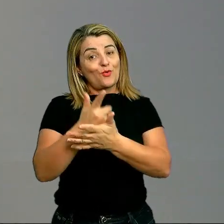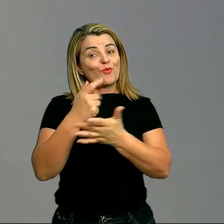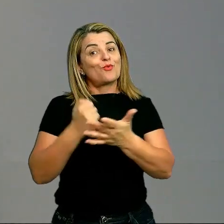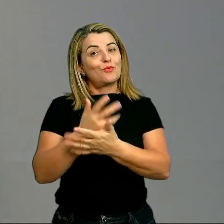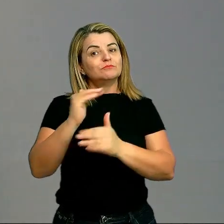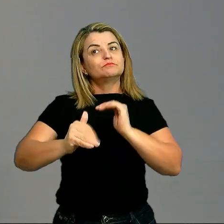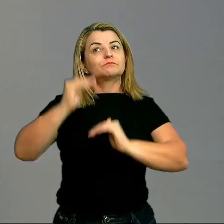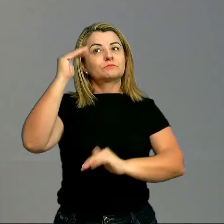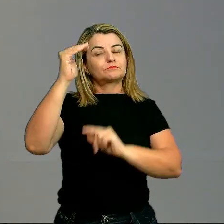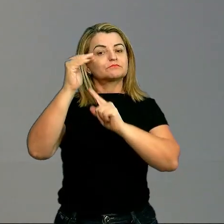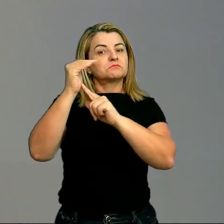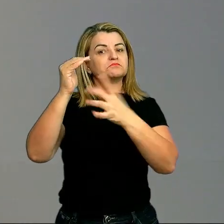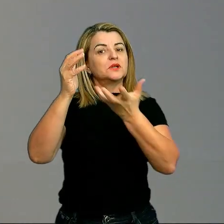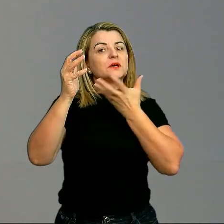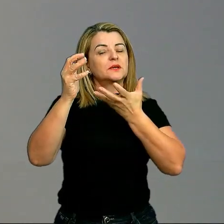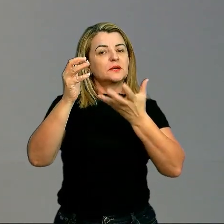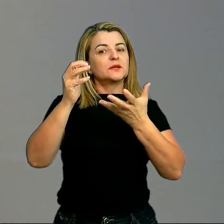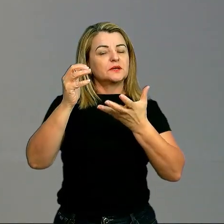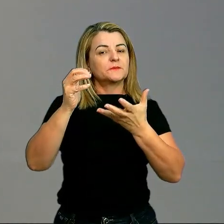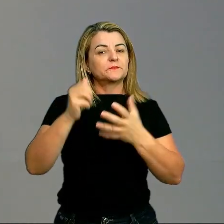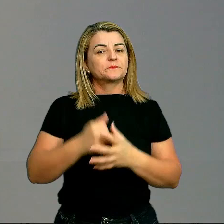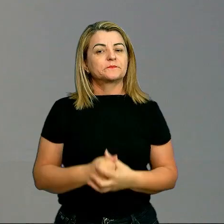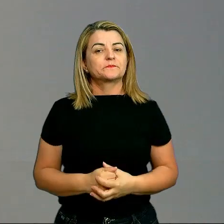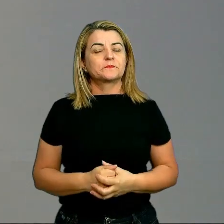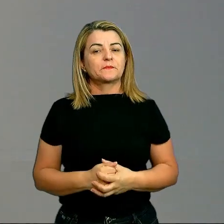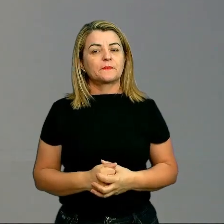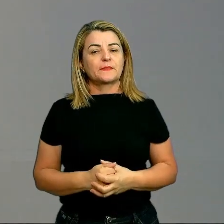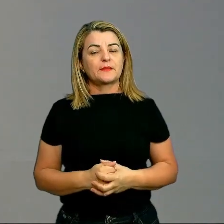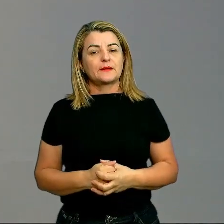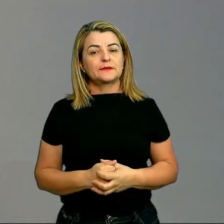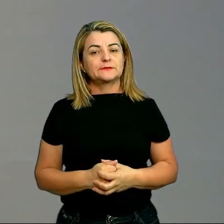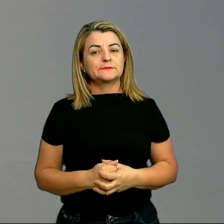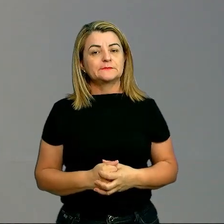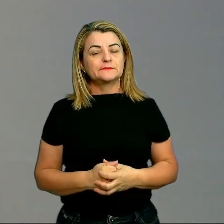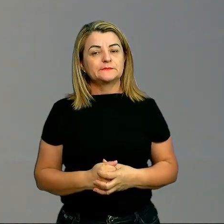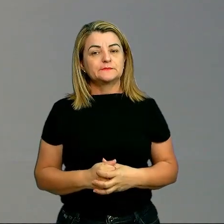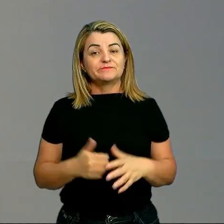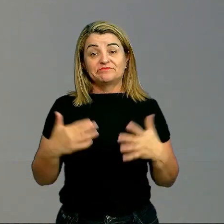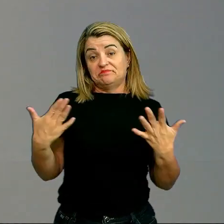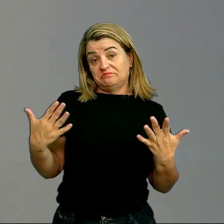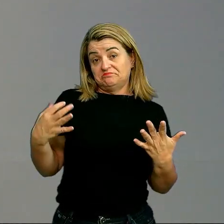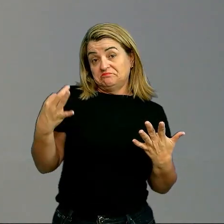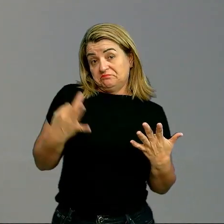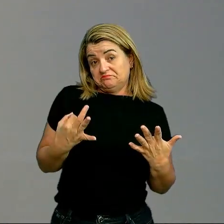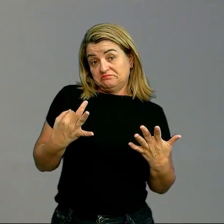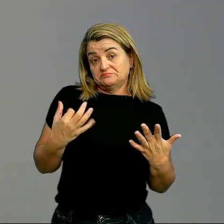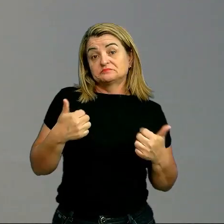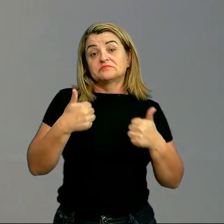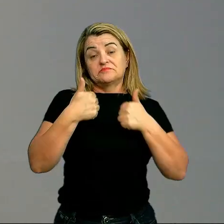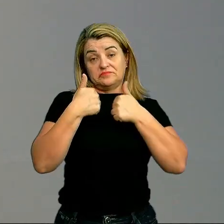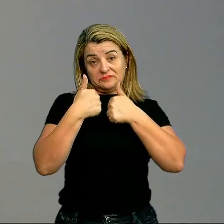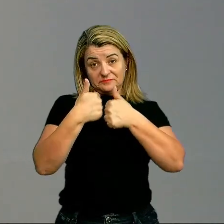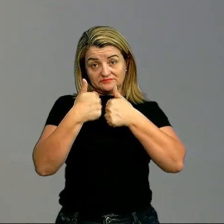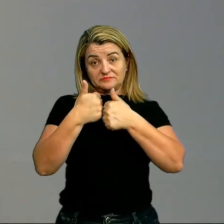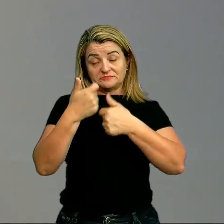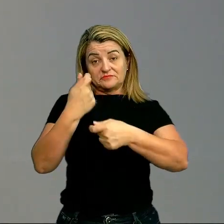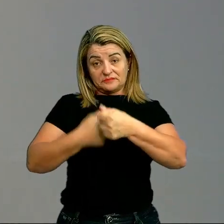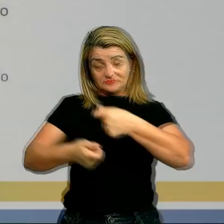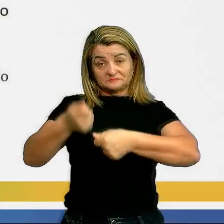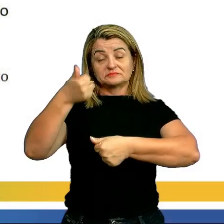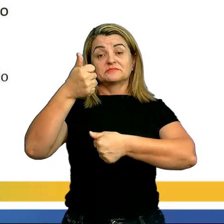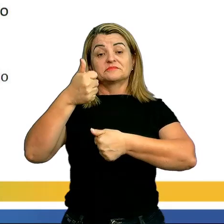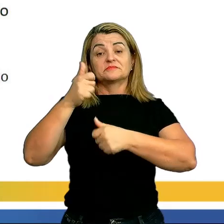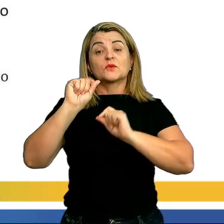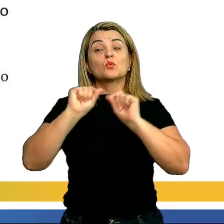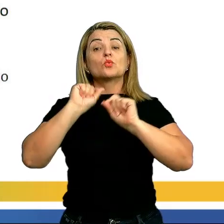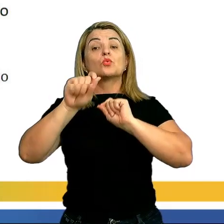cima, porque era assim que ele conseguiria recuperar a economia. Tá, mas deu certo o New Deal, a economia se recuperou, e